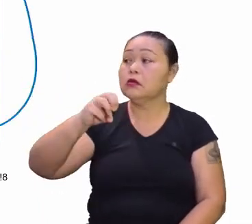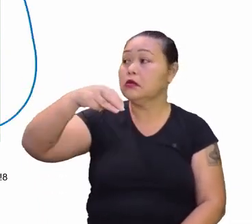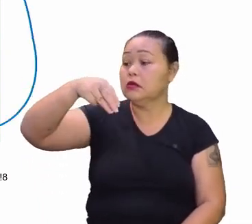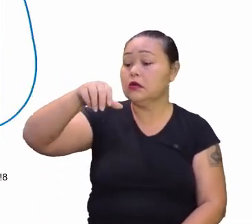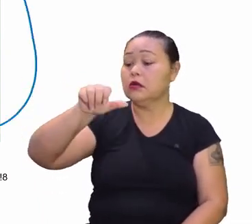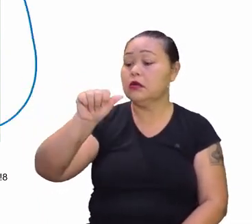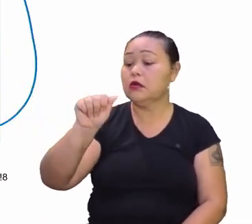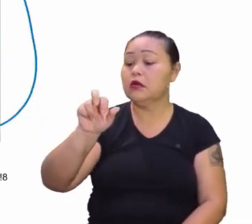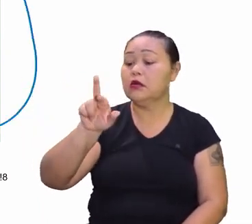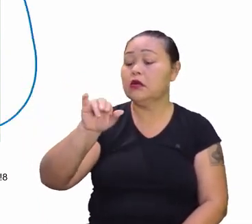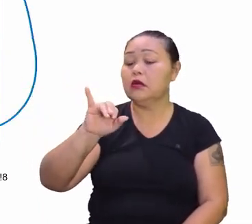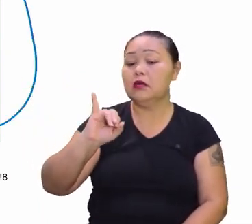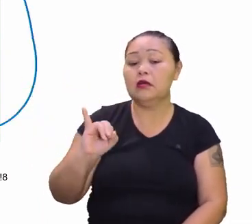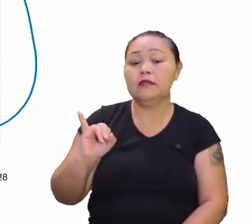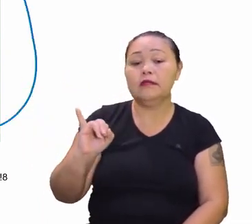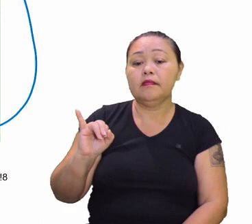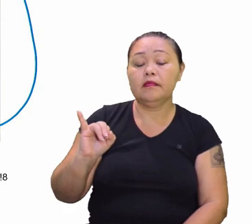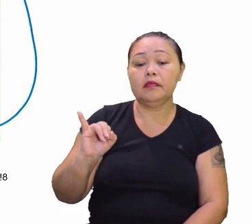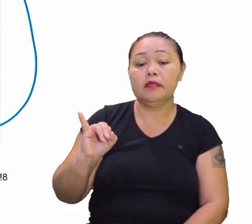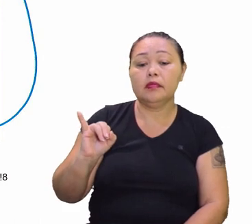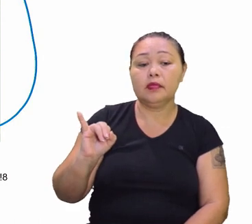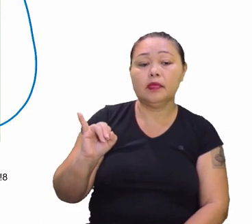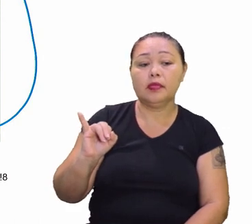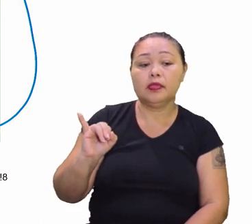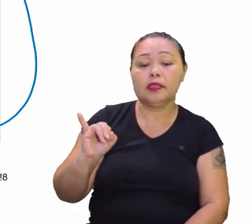Jamari, ok? E